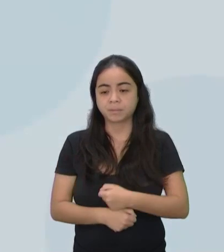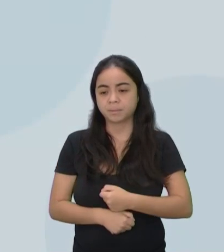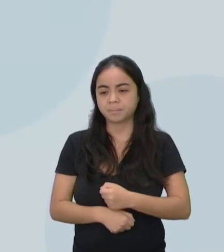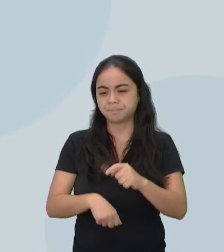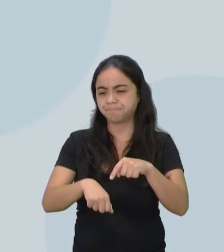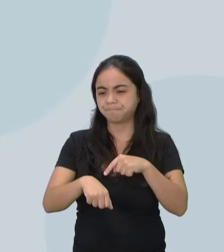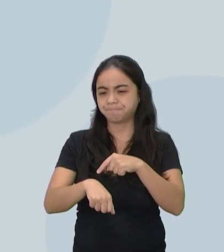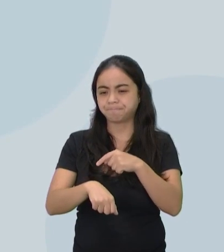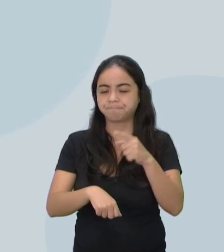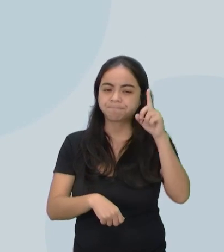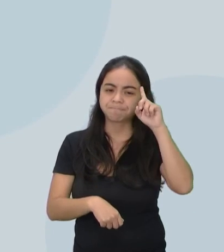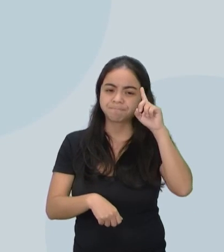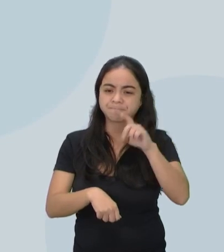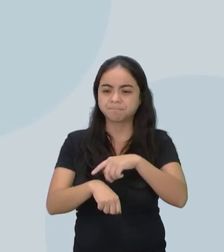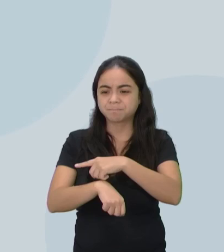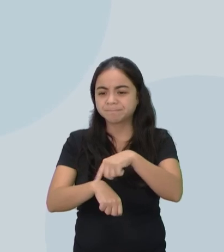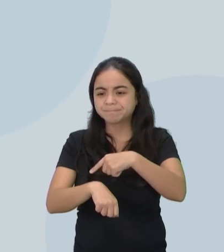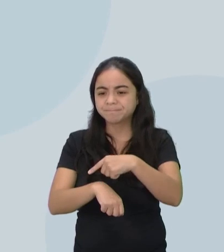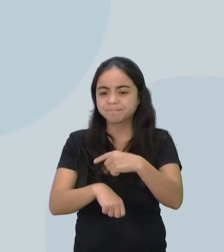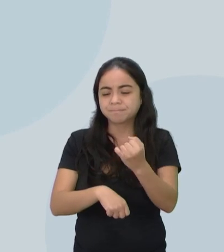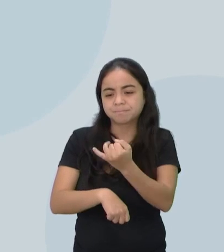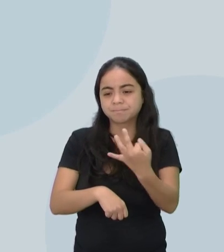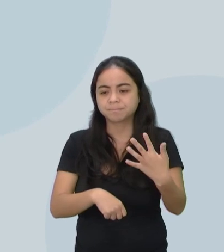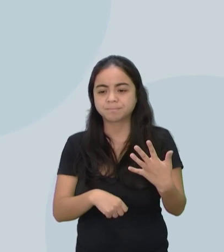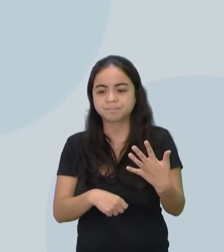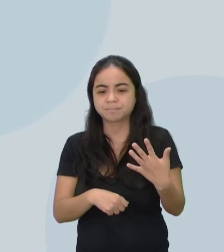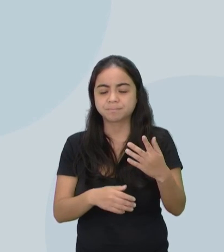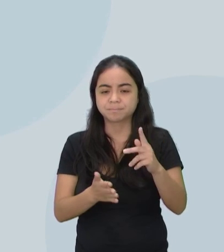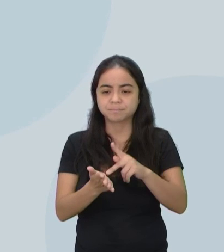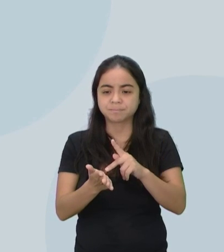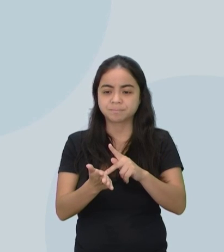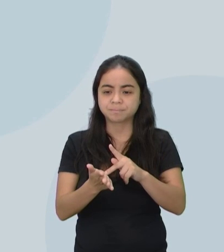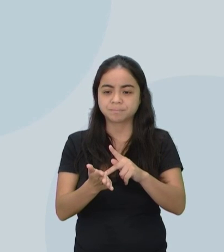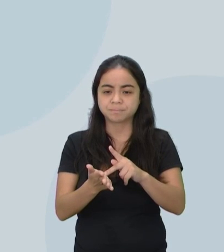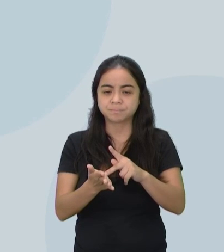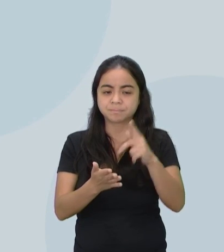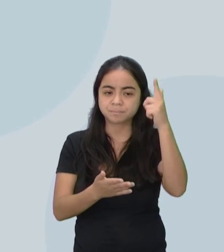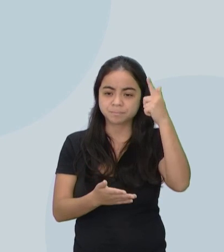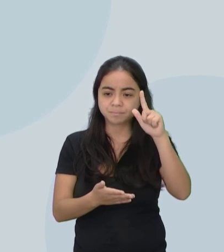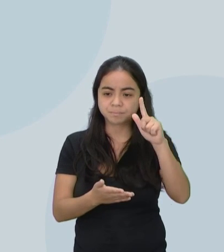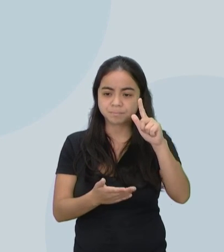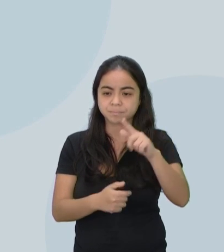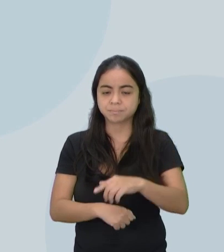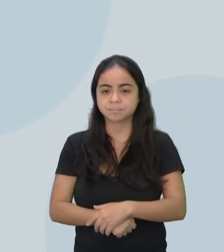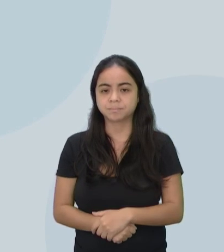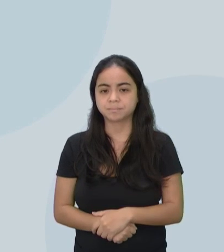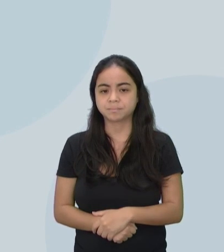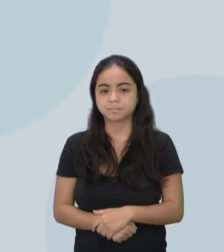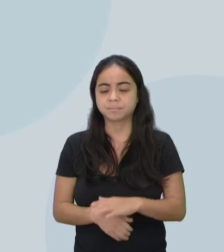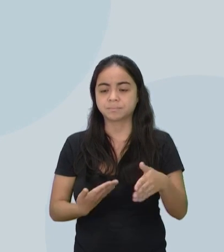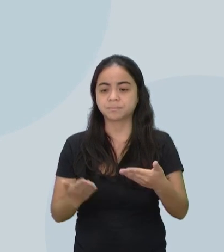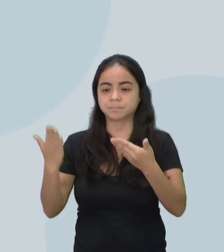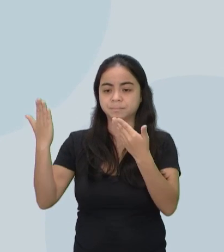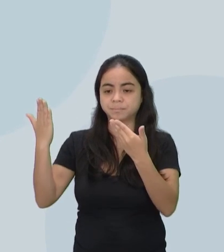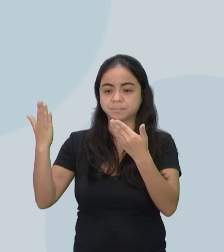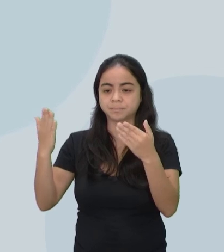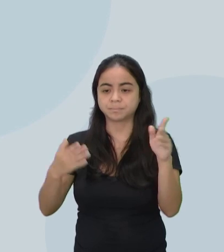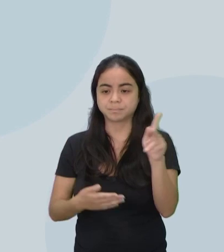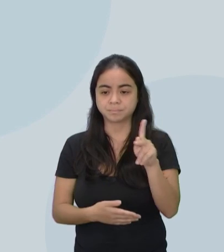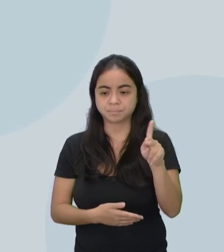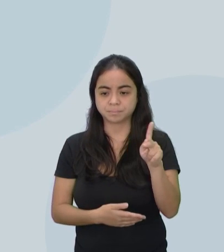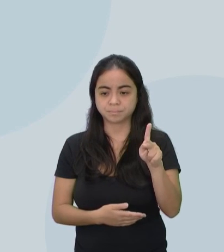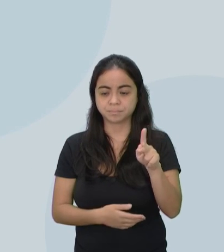para essa realização? É isso que eu quero que vocês respondam. Tá aí o mural da professora.